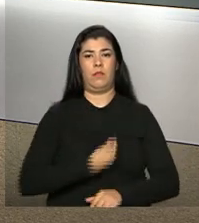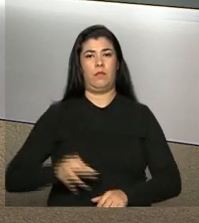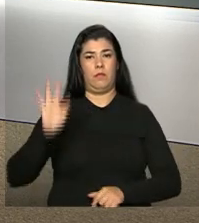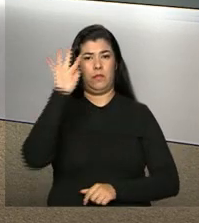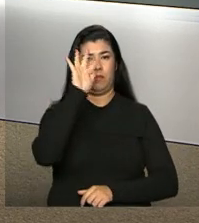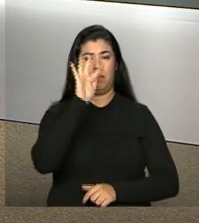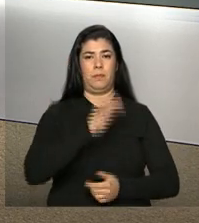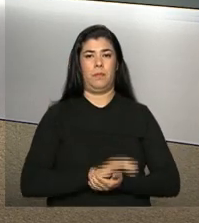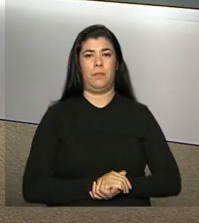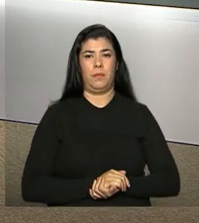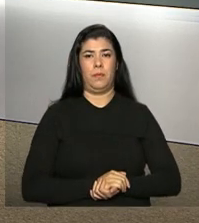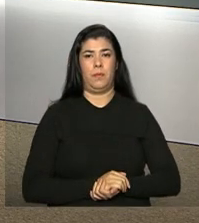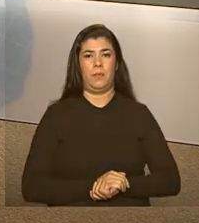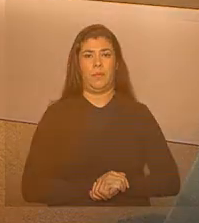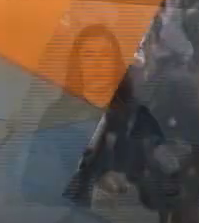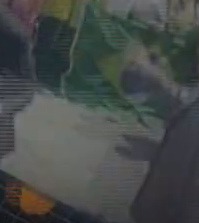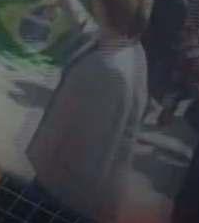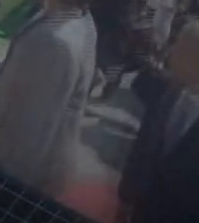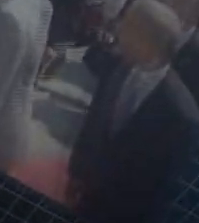Governo Federal.